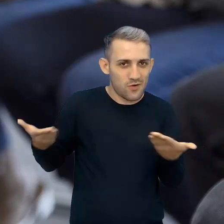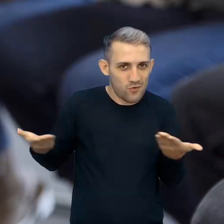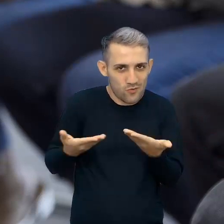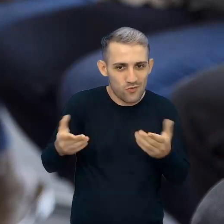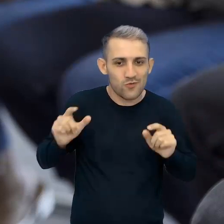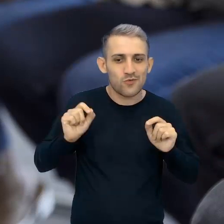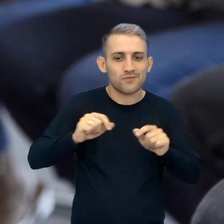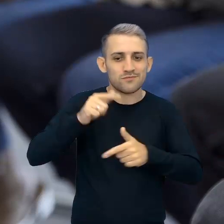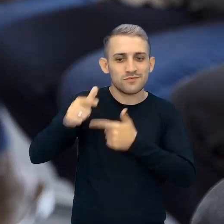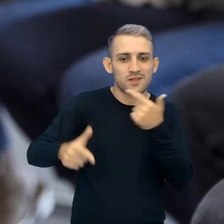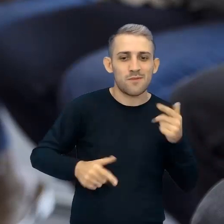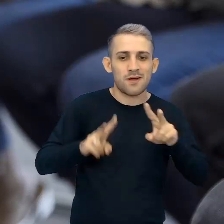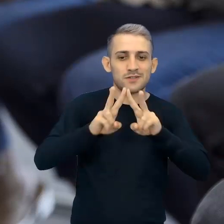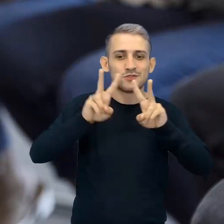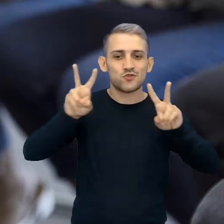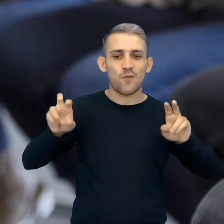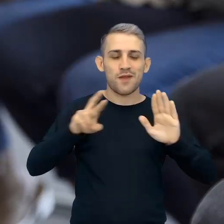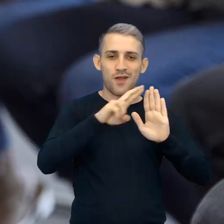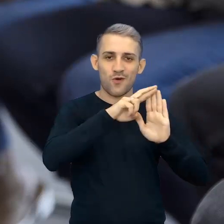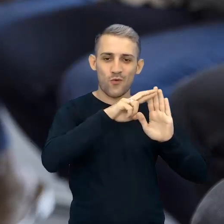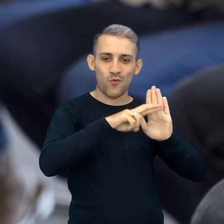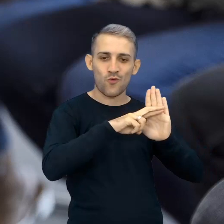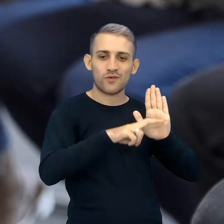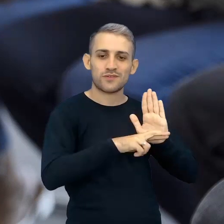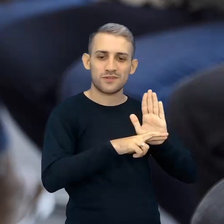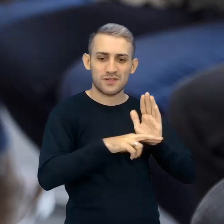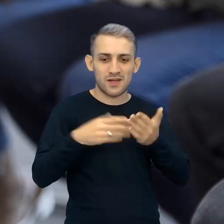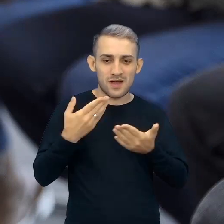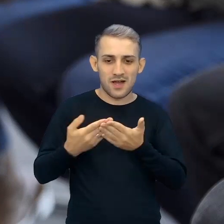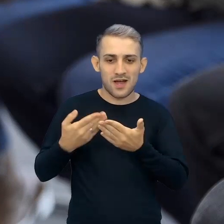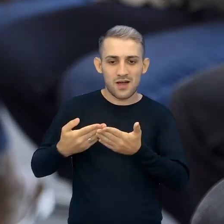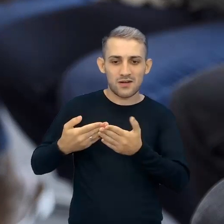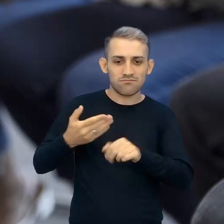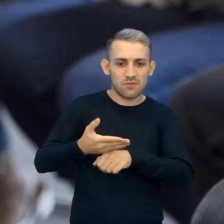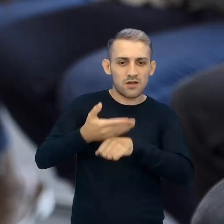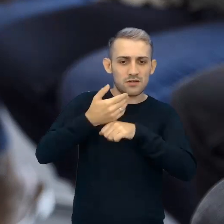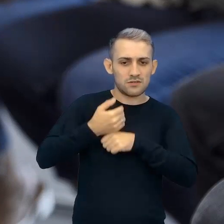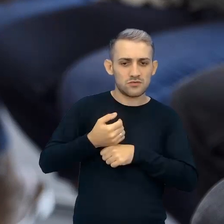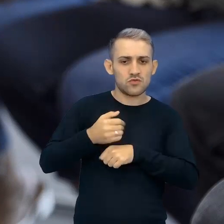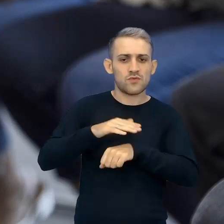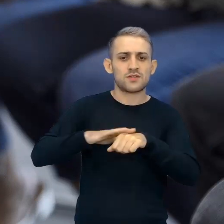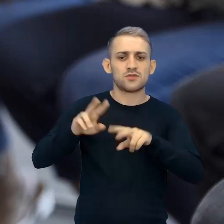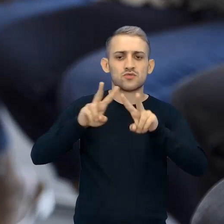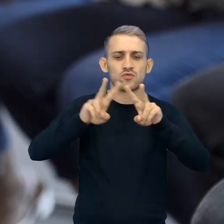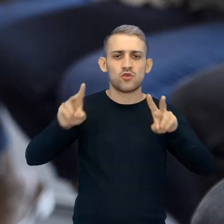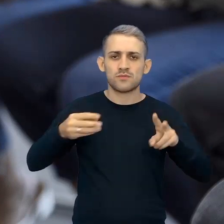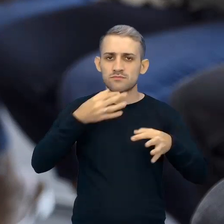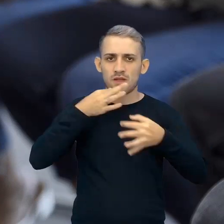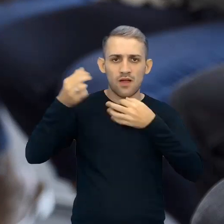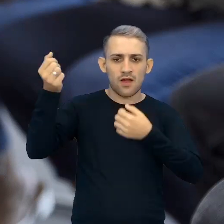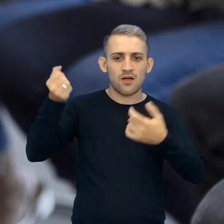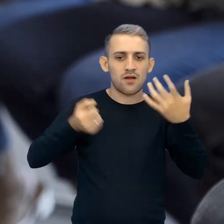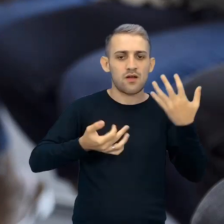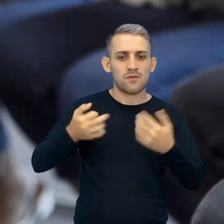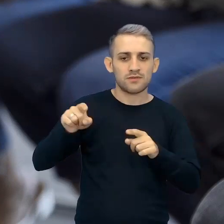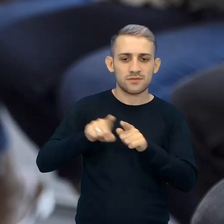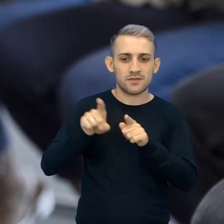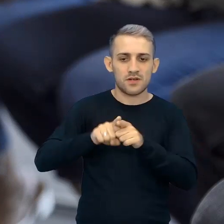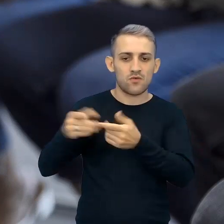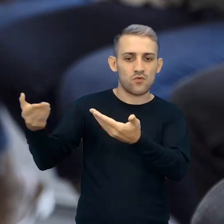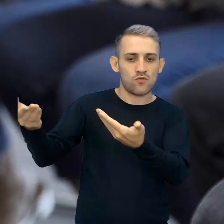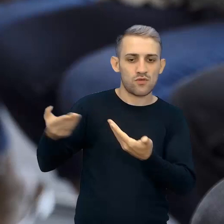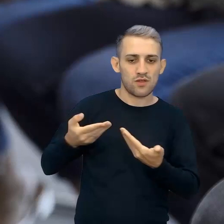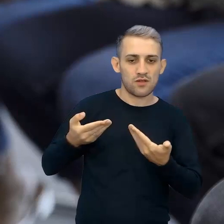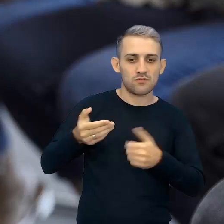é trabalho sobre roteiro, né? Na aula anterior a gente falou sobre argumento e eu tinha um convidado aqui que era o nosso